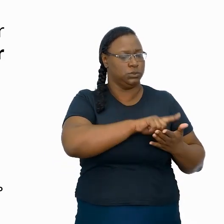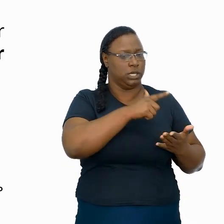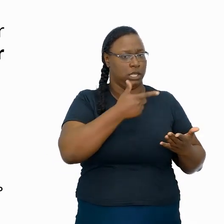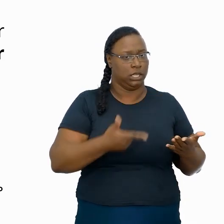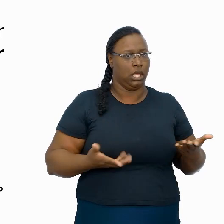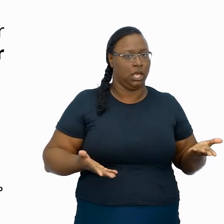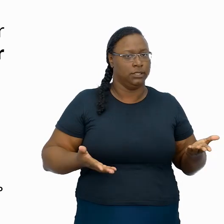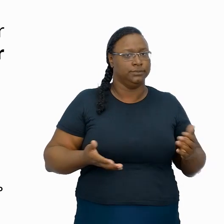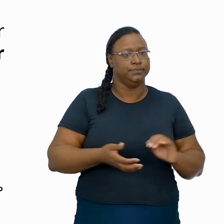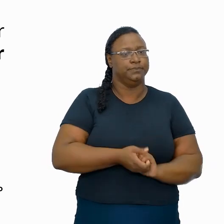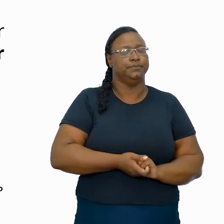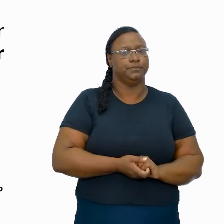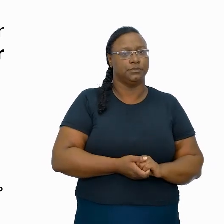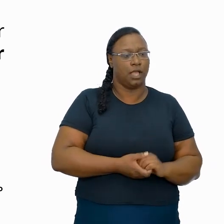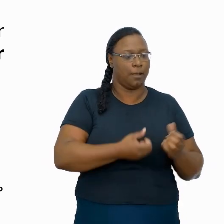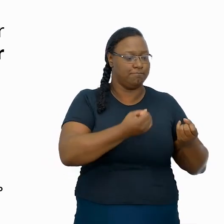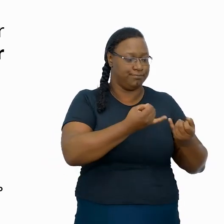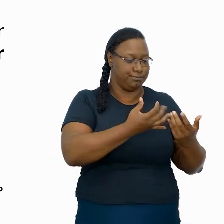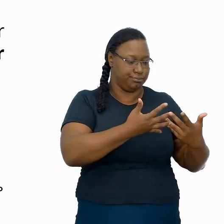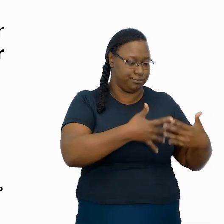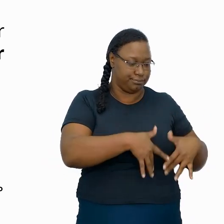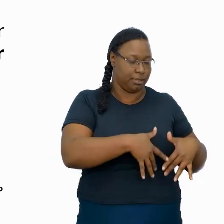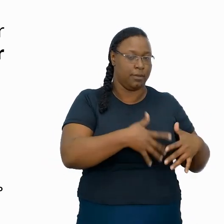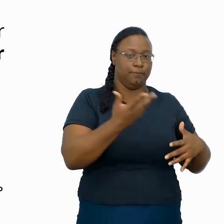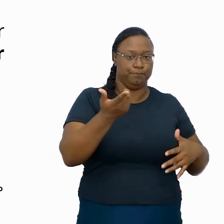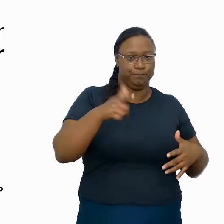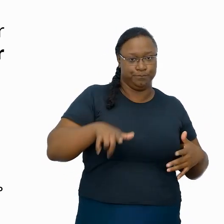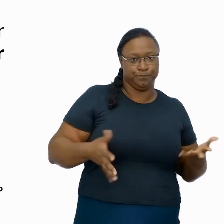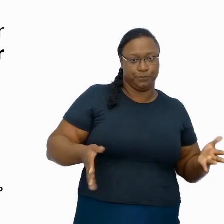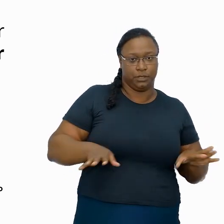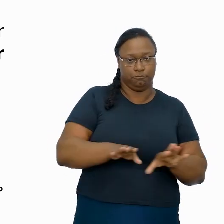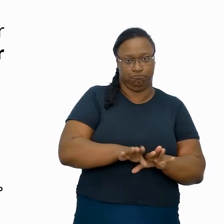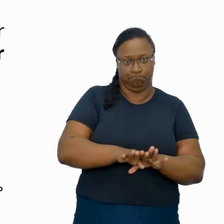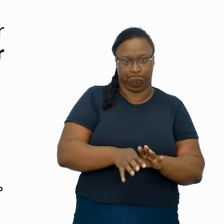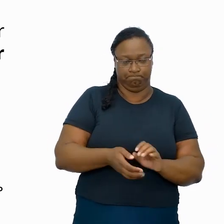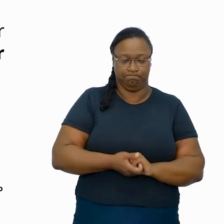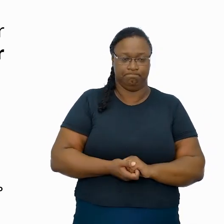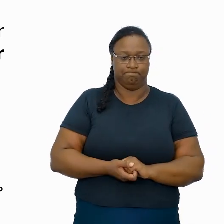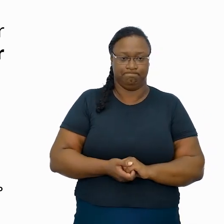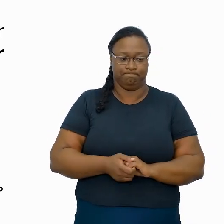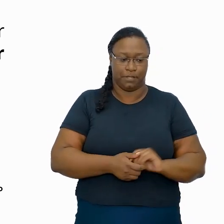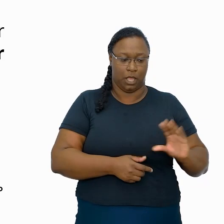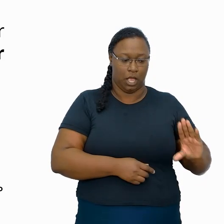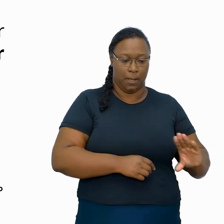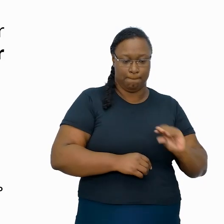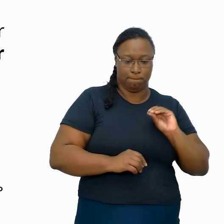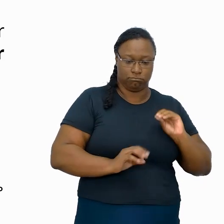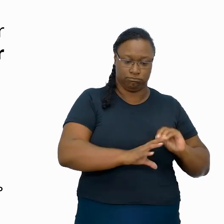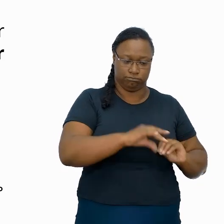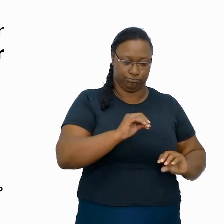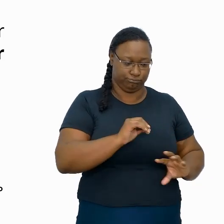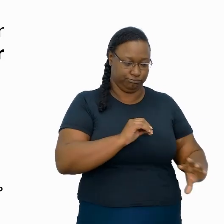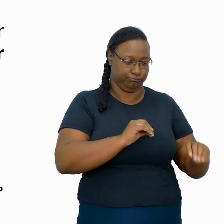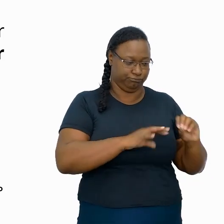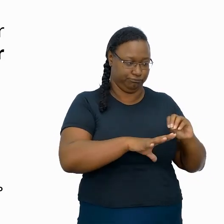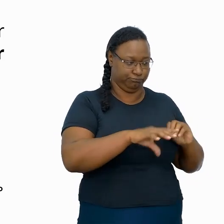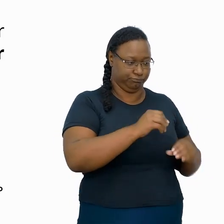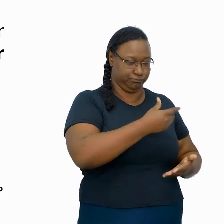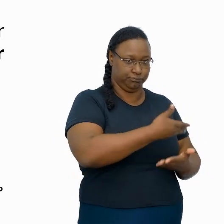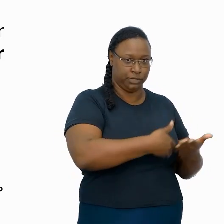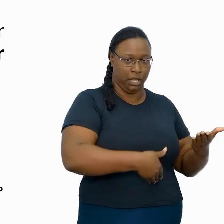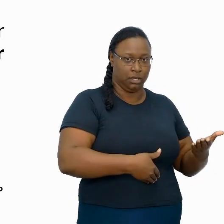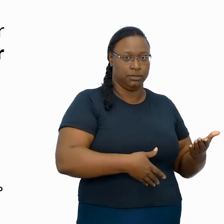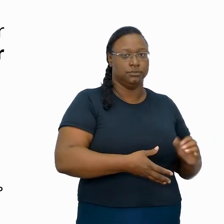e desdobrar elas de outra forma. Então, seria essa, né? Pegar as informações que estão nos dois exercícios